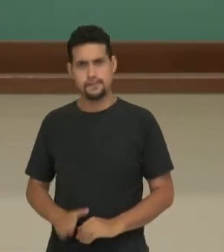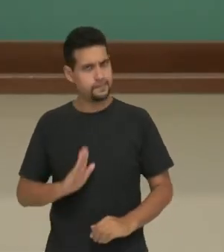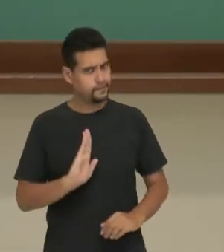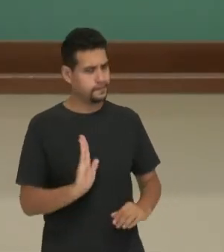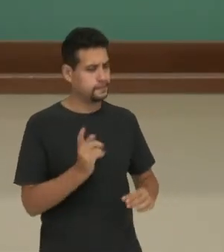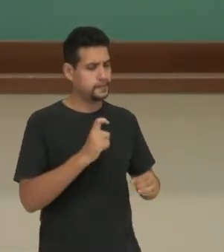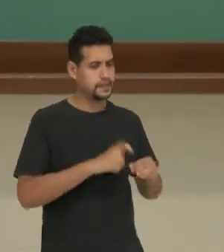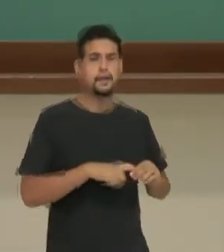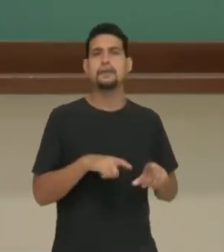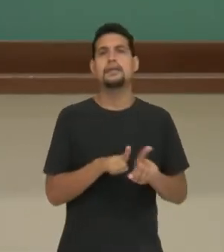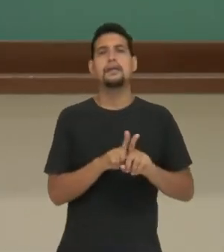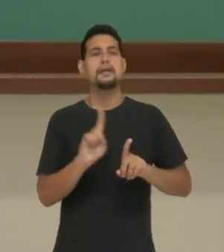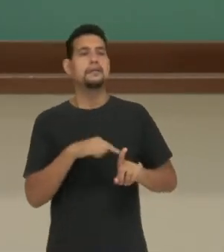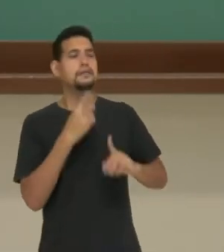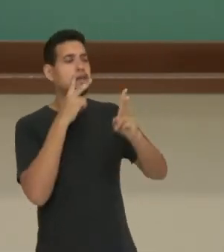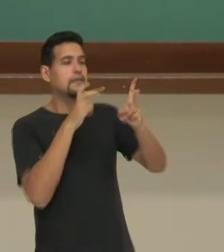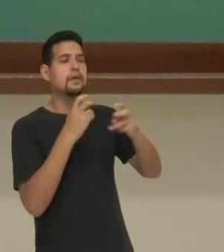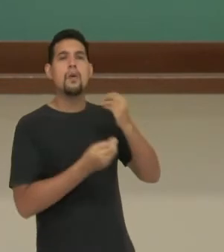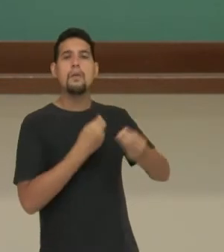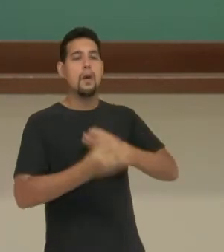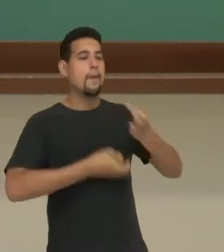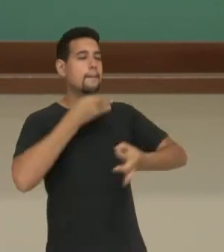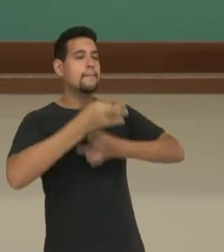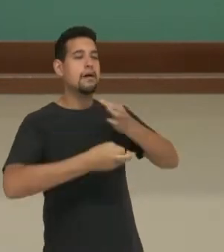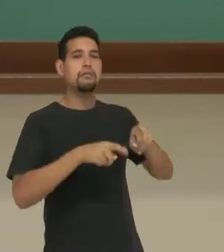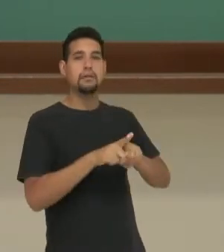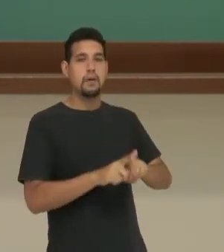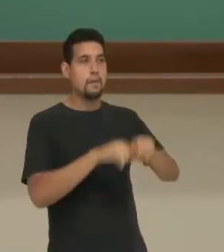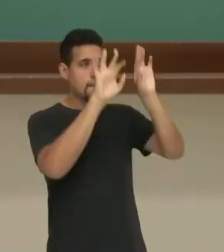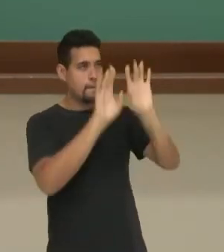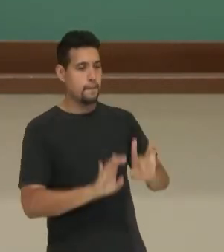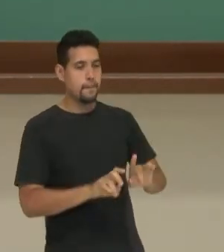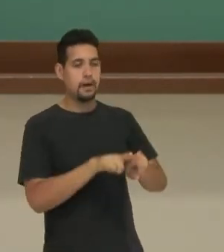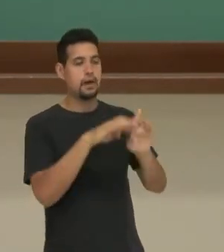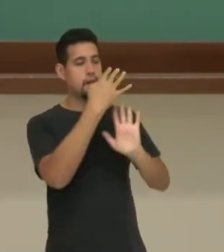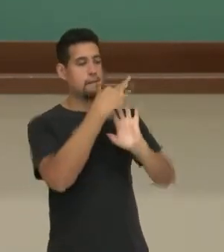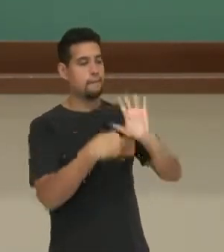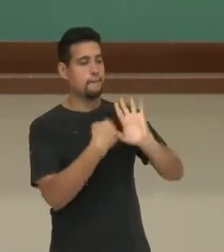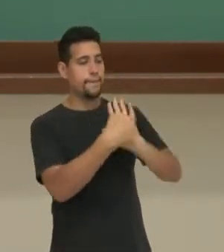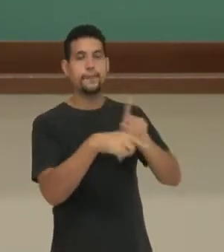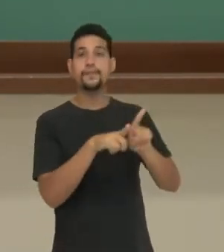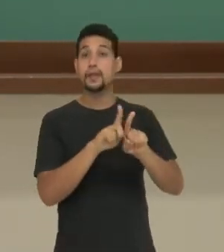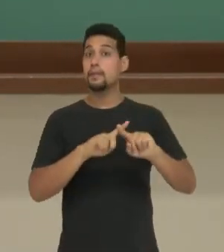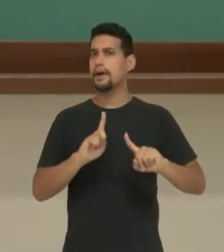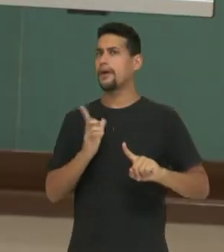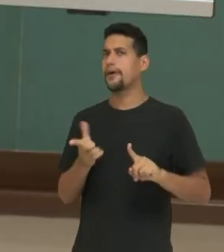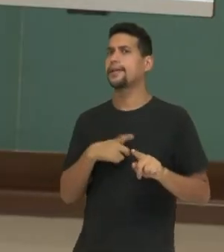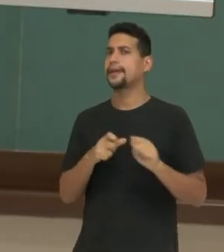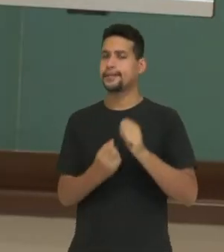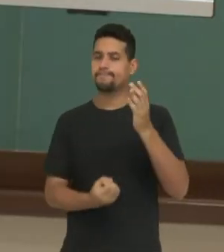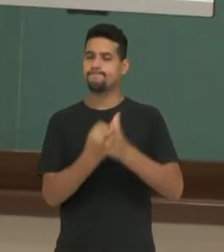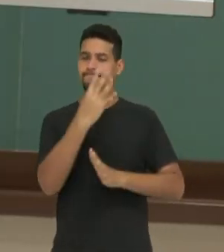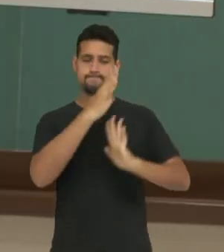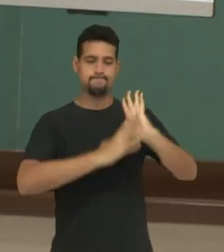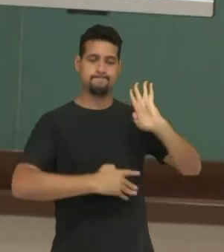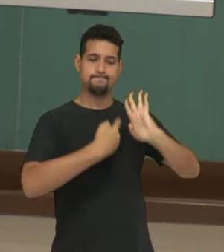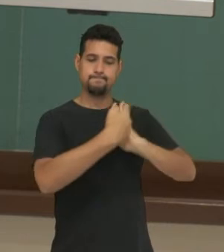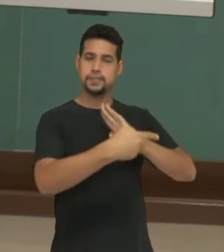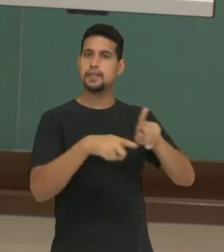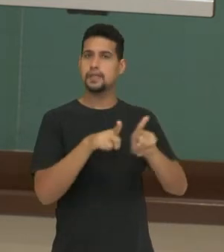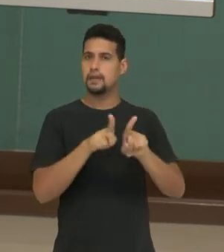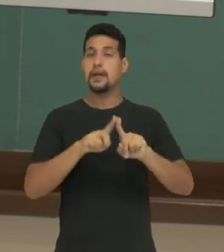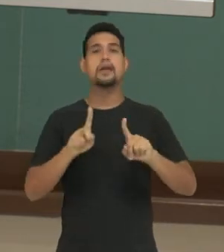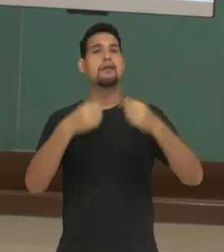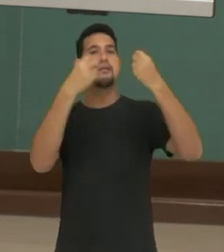Retornando então, pessoal, vamos ver como ficou a nossa sugestão para preenchimento dessa tabela, né? Então, estamos aqui elaborando uma tabela